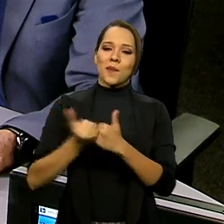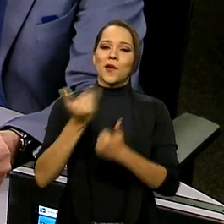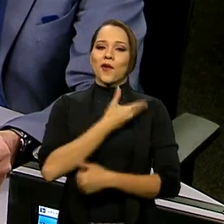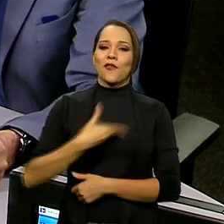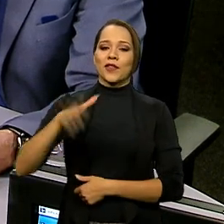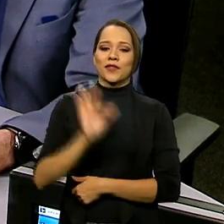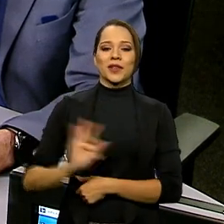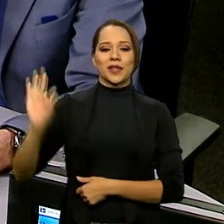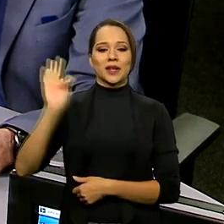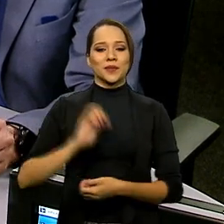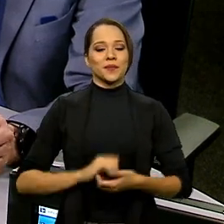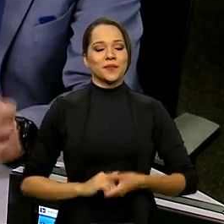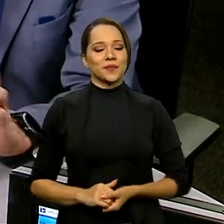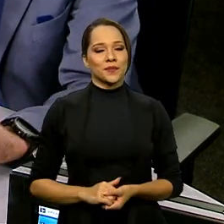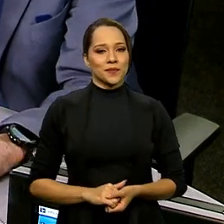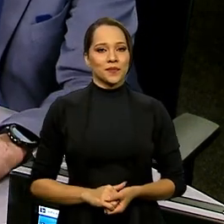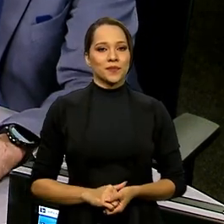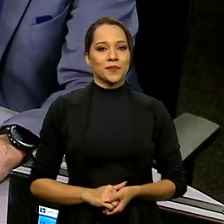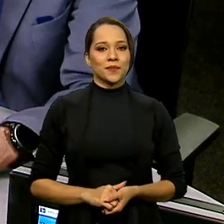governo federal.